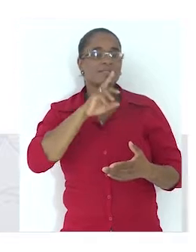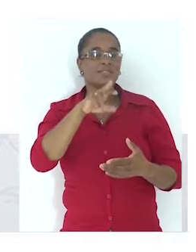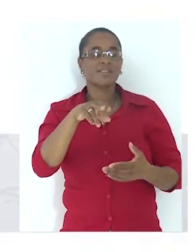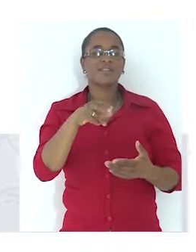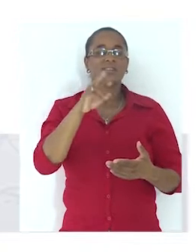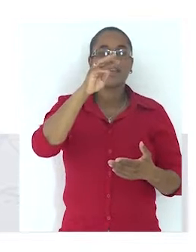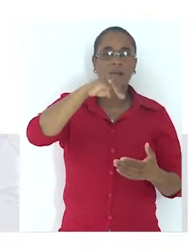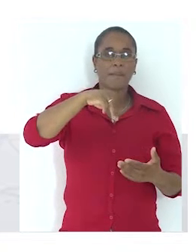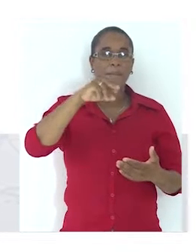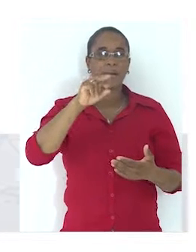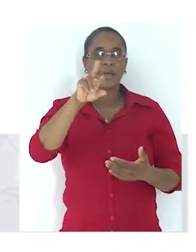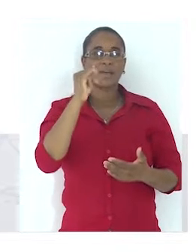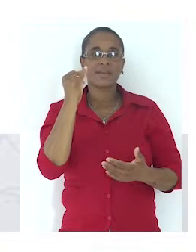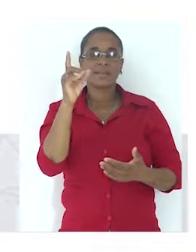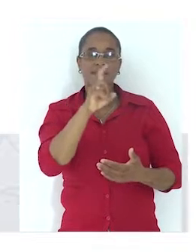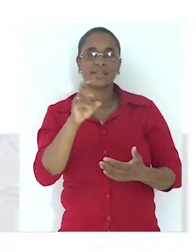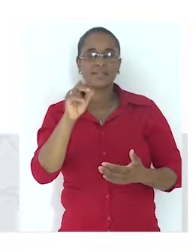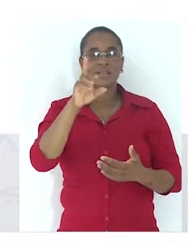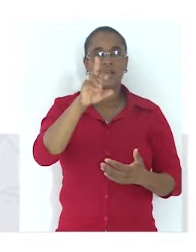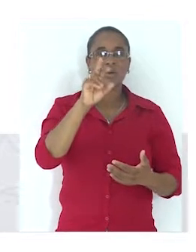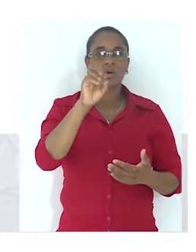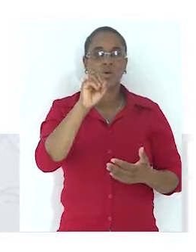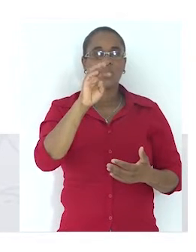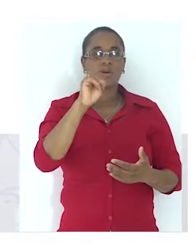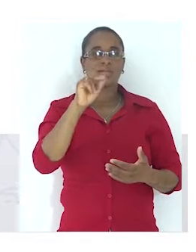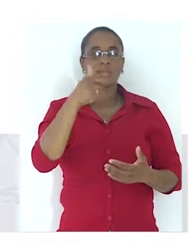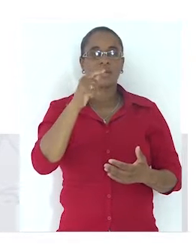Maritza Rosabal, Ministra de